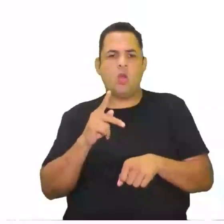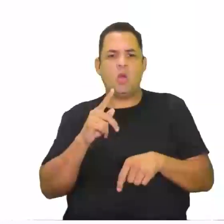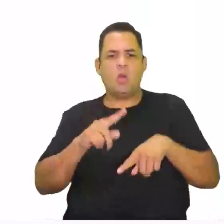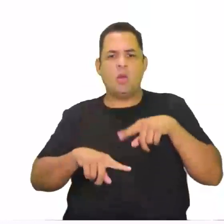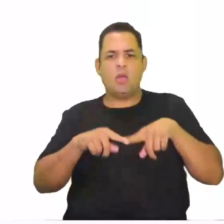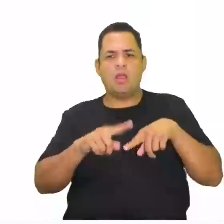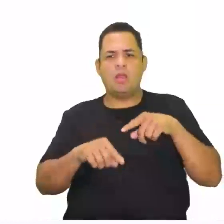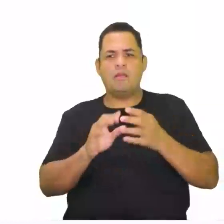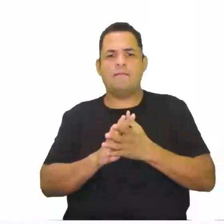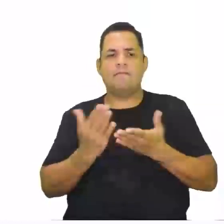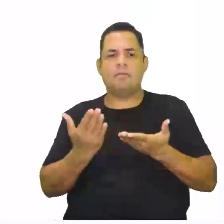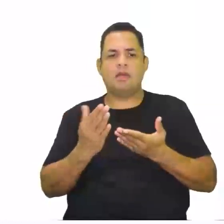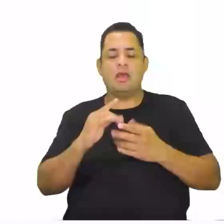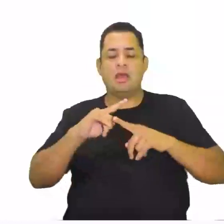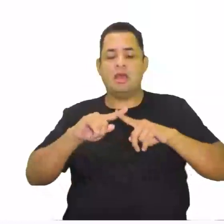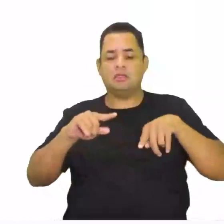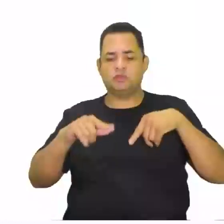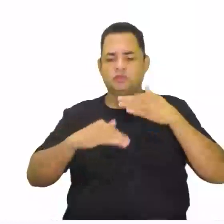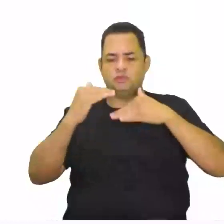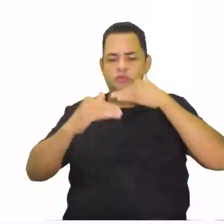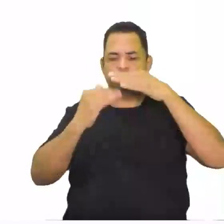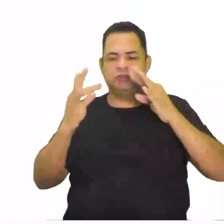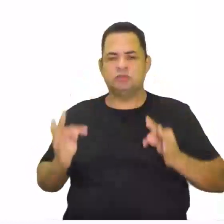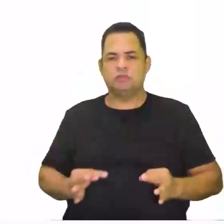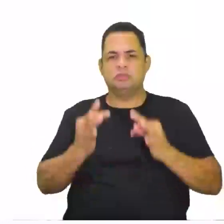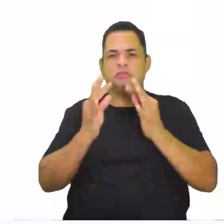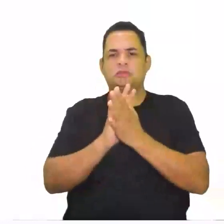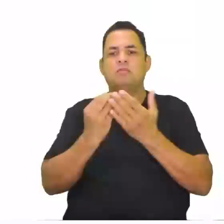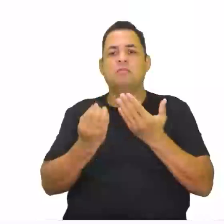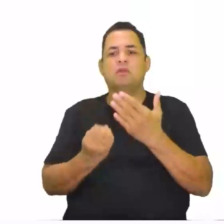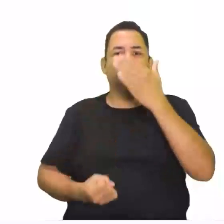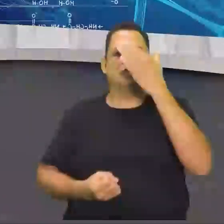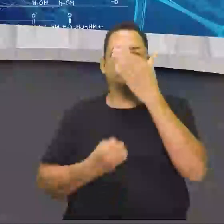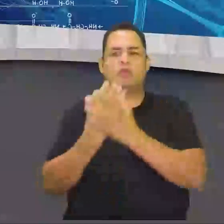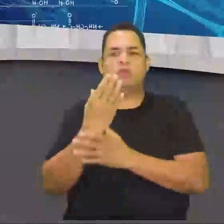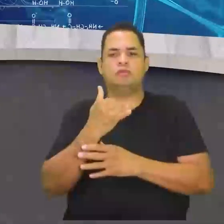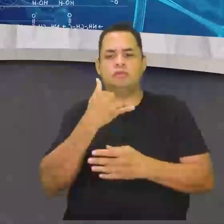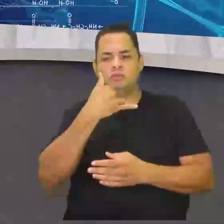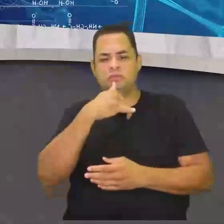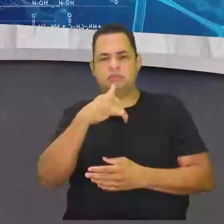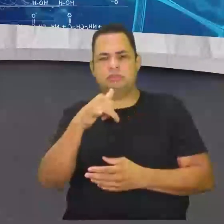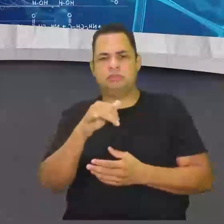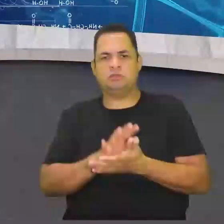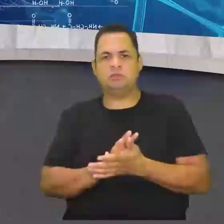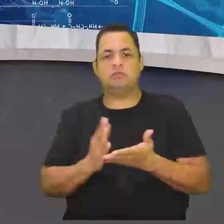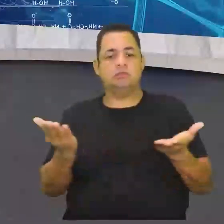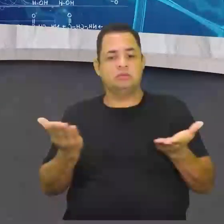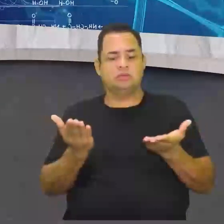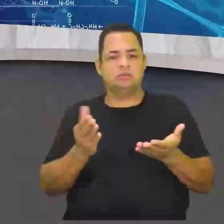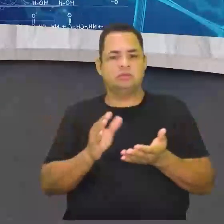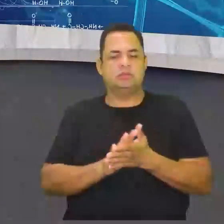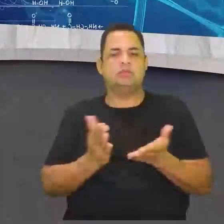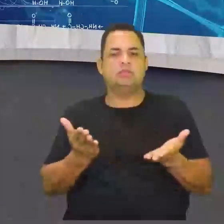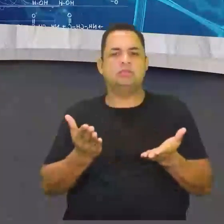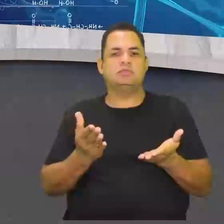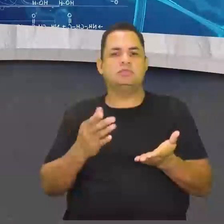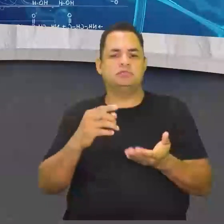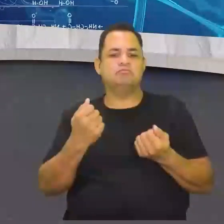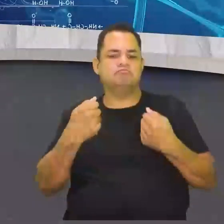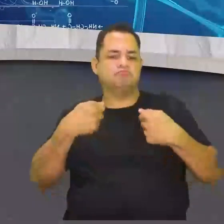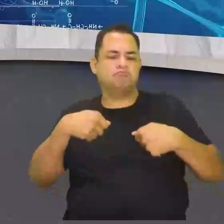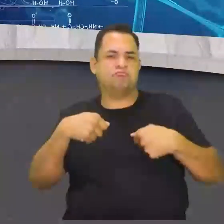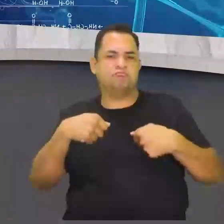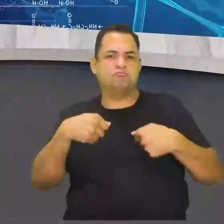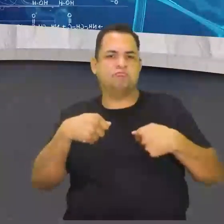tecnológico poderá trazer novas fontes de energia. E isso vai fazer com que o petróleo não seja a única fonte. E aí a gente